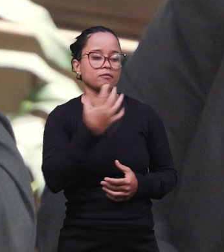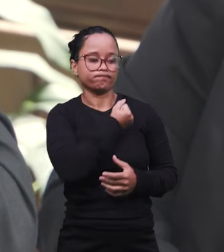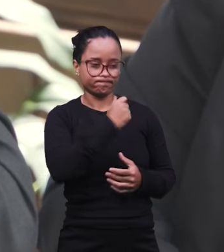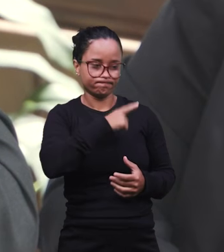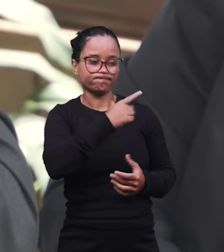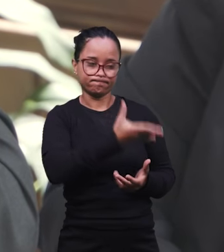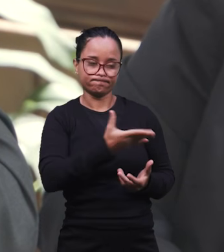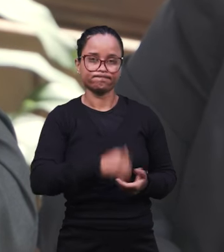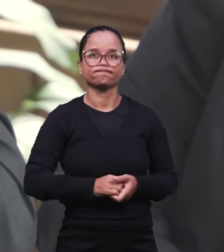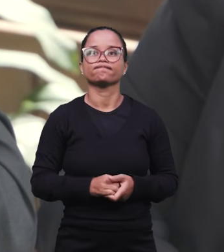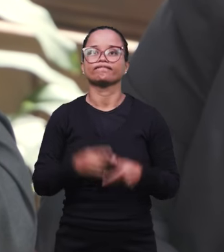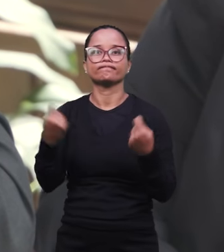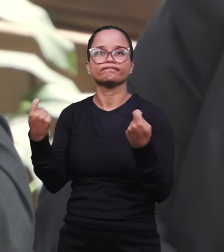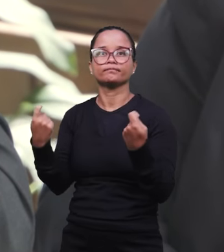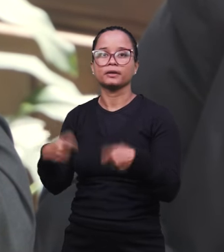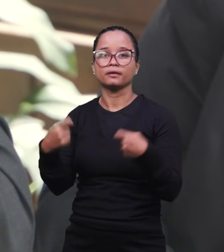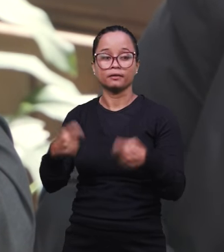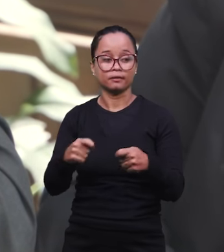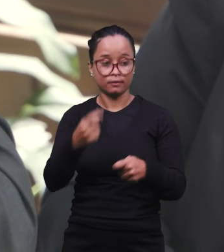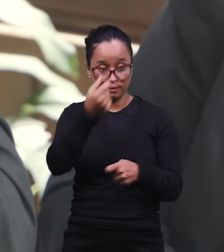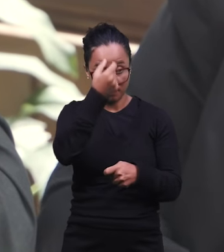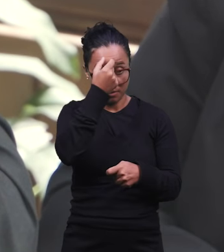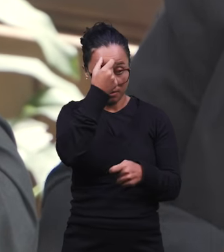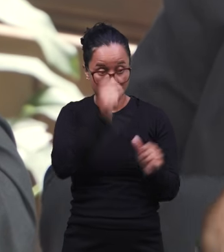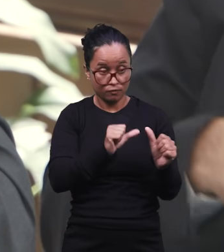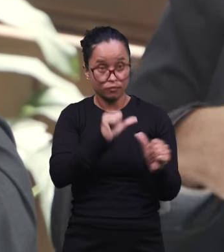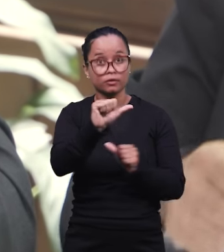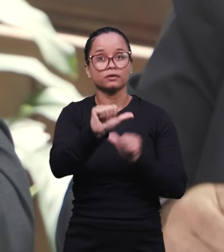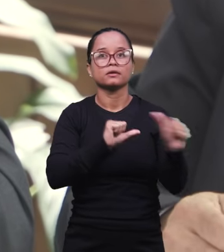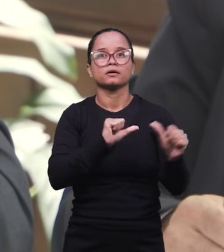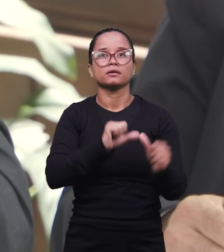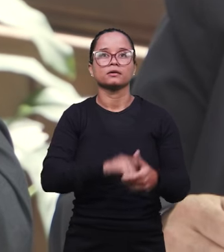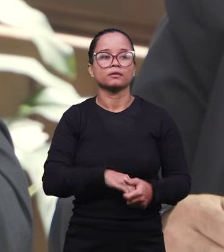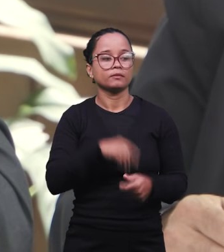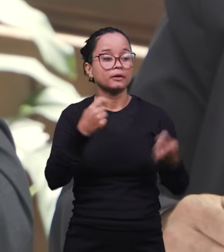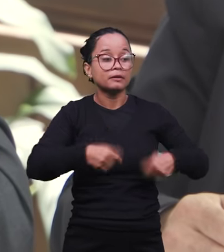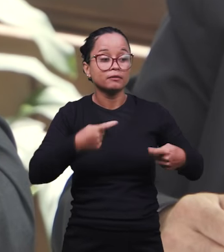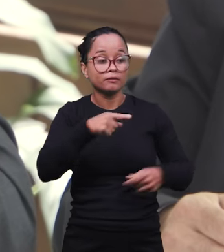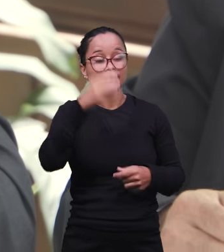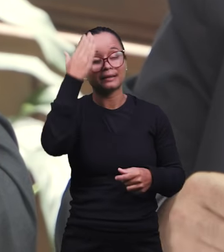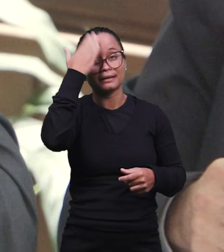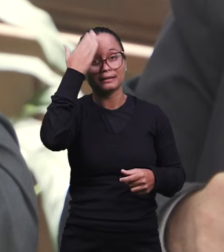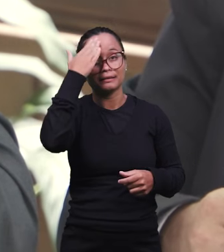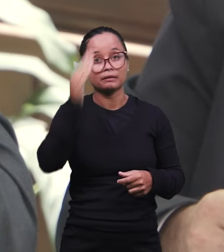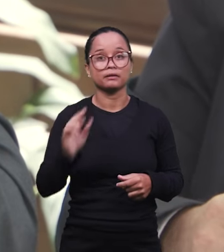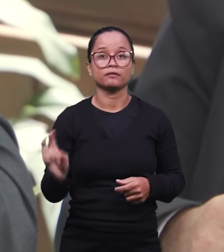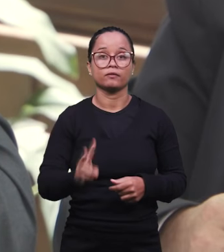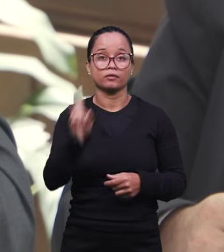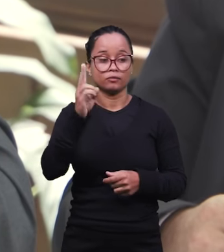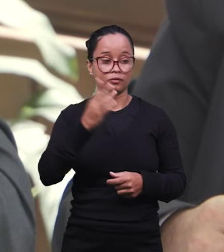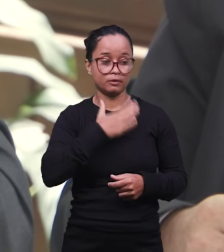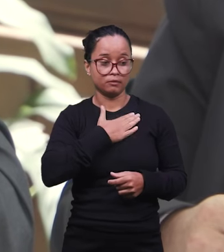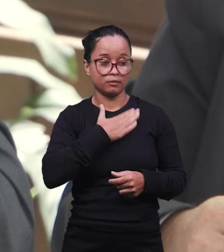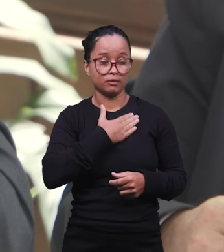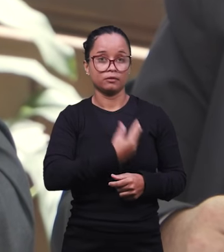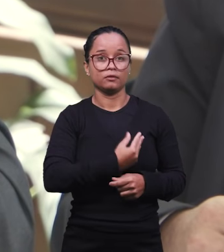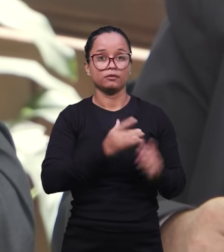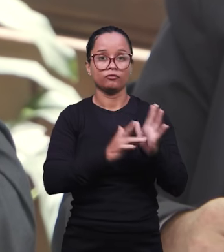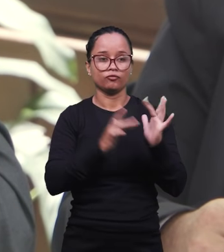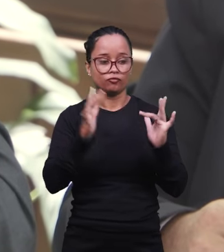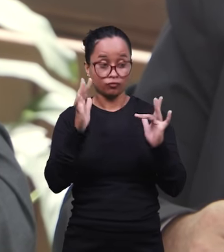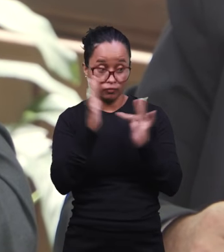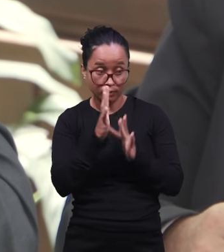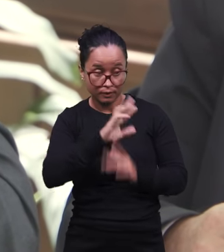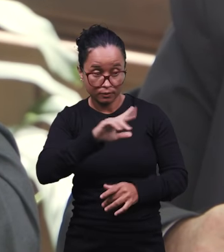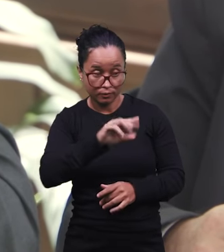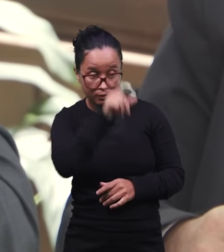experiência de salvação? É preciso que haja uma transformação no seu pensamento. É preciso que você entenda que o valor está em mim, Jesus, e